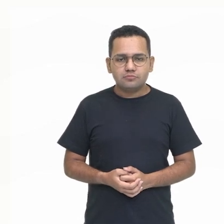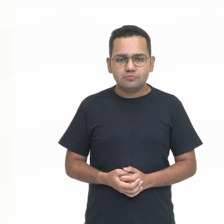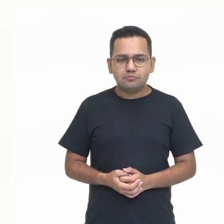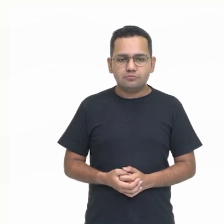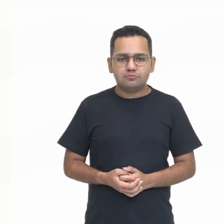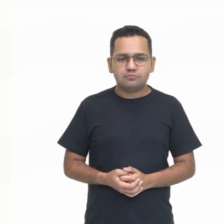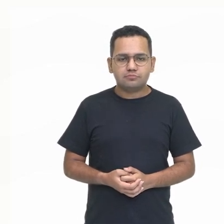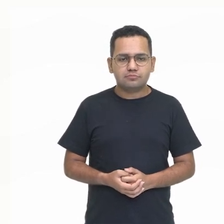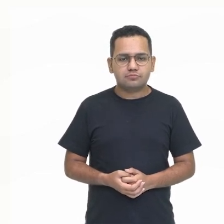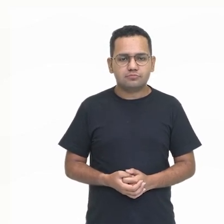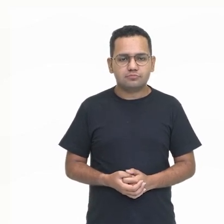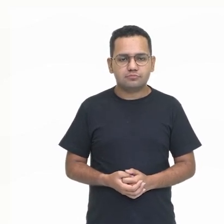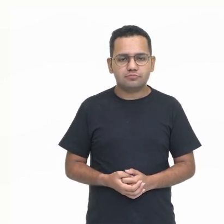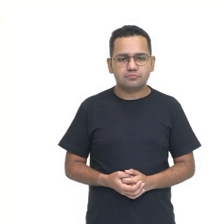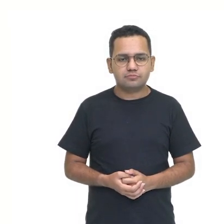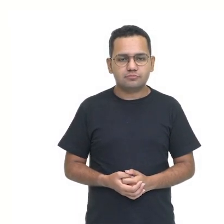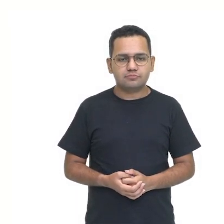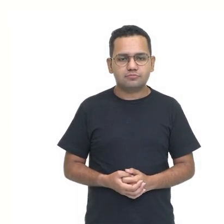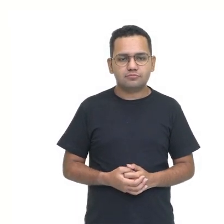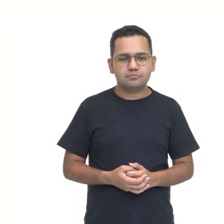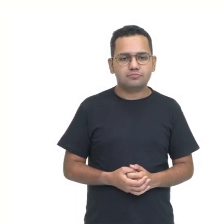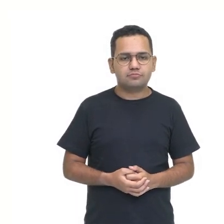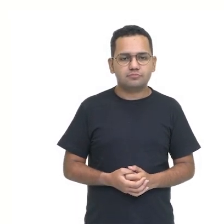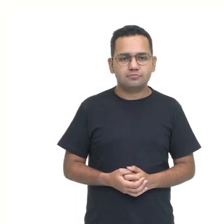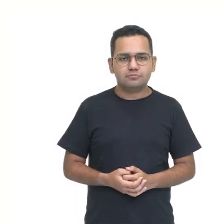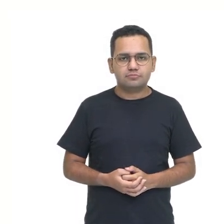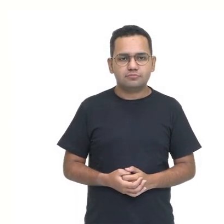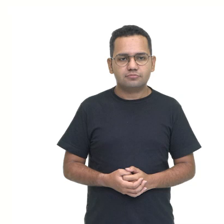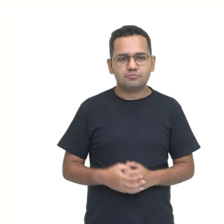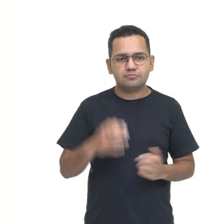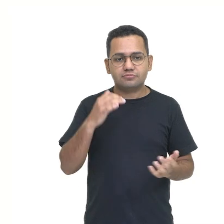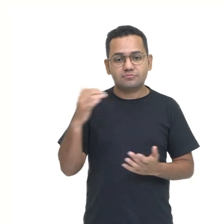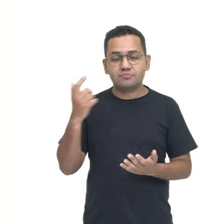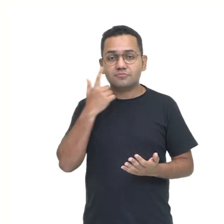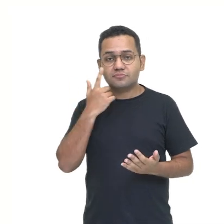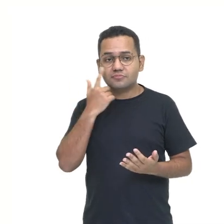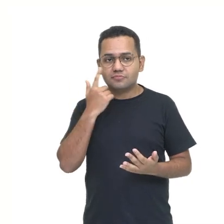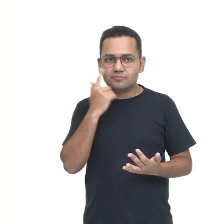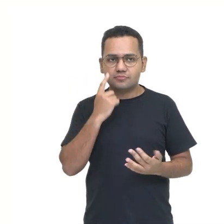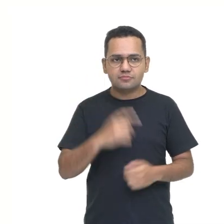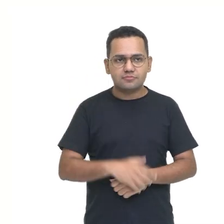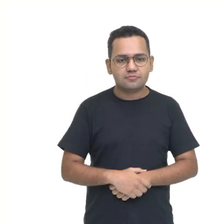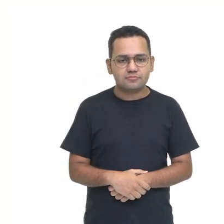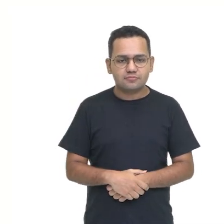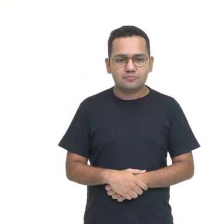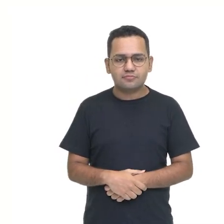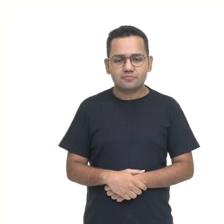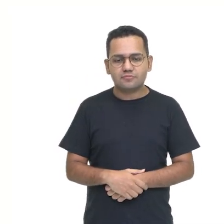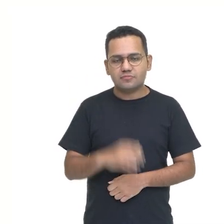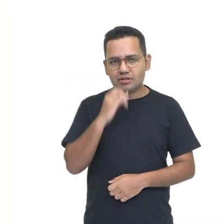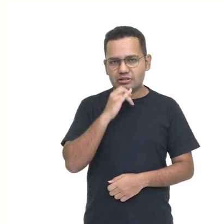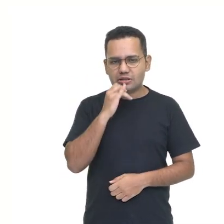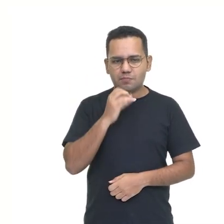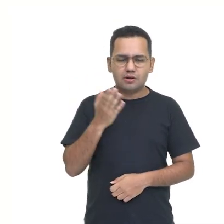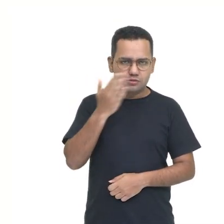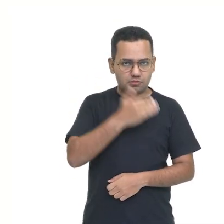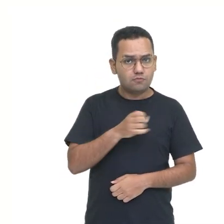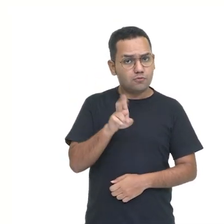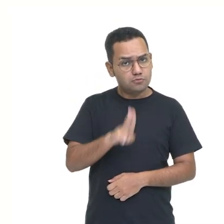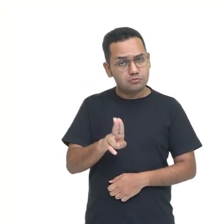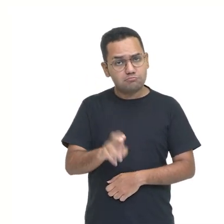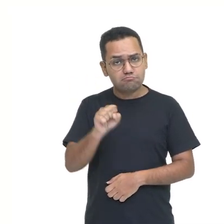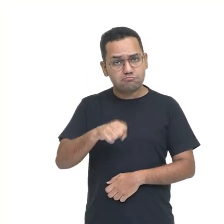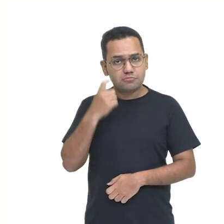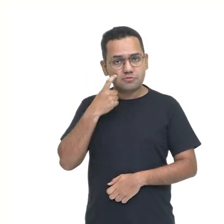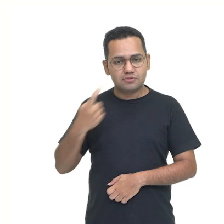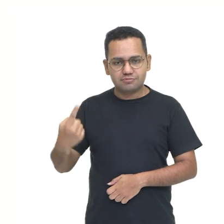nada repetir, esse conceito foi utilizado aqui também, ó. O que nós temos aqui nada mais, nada menos